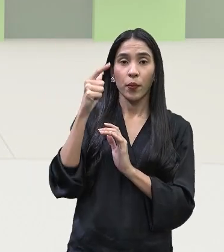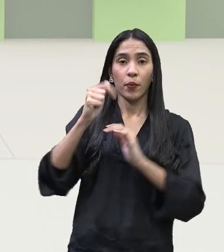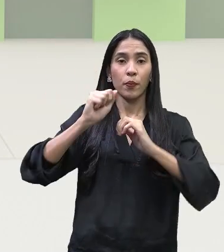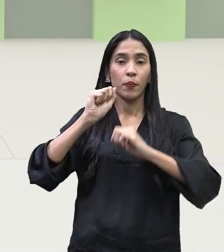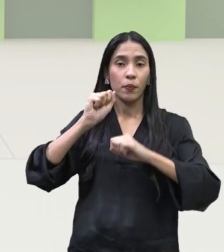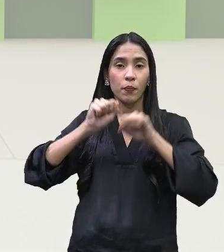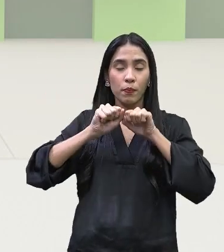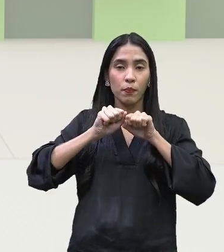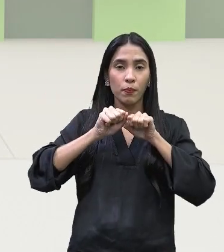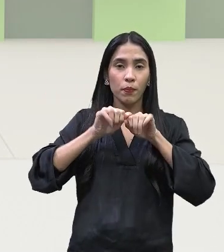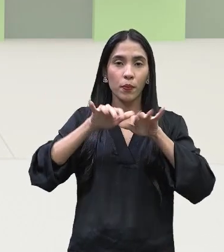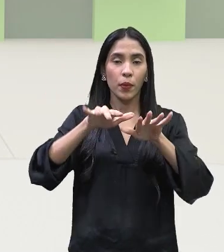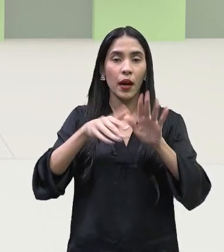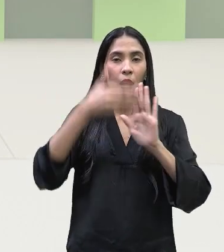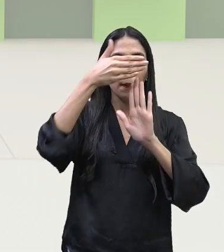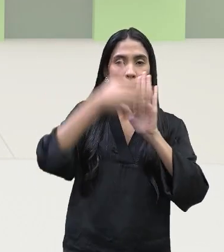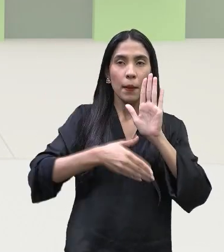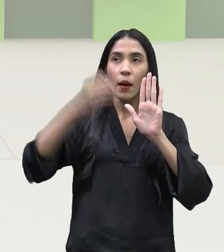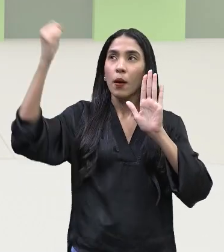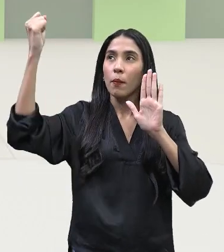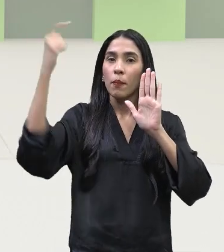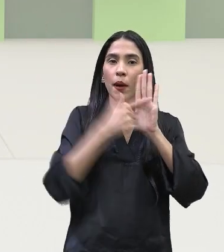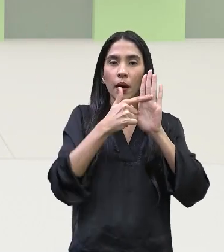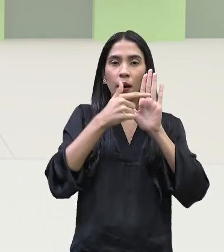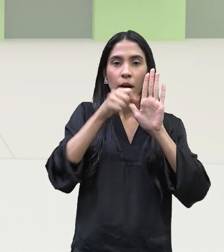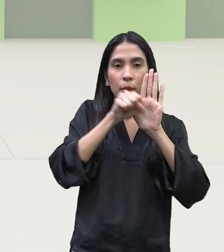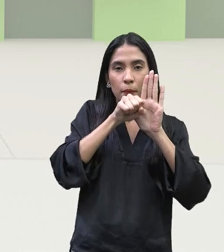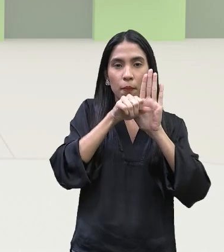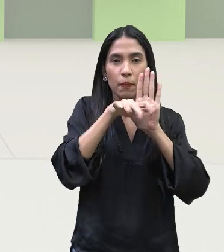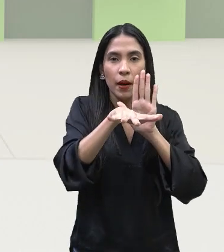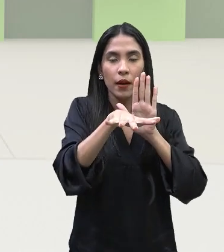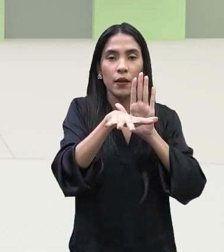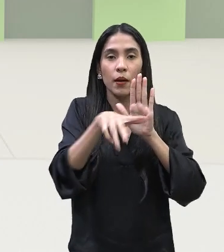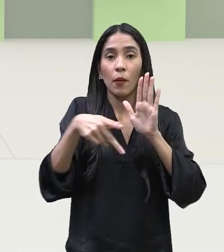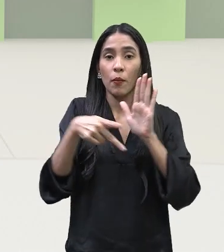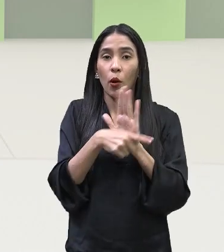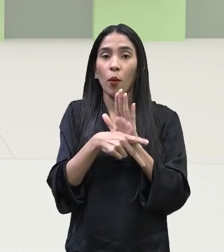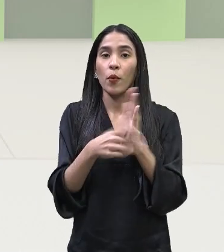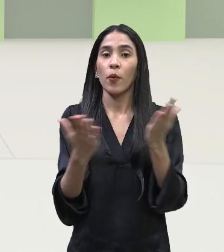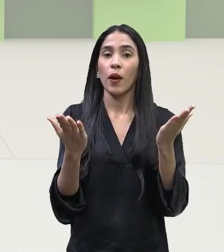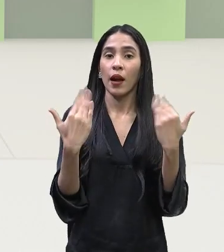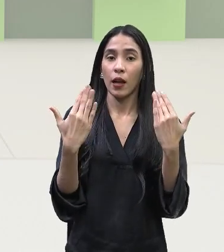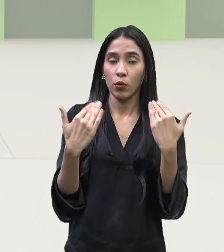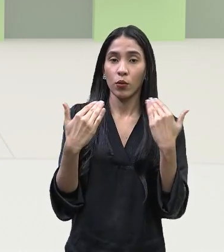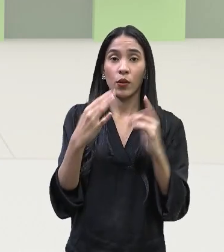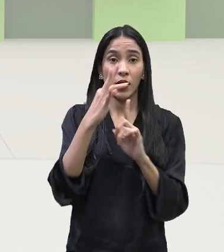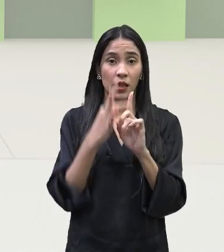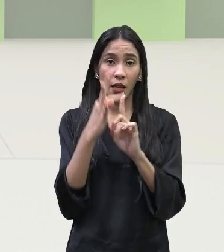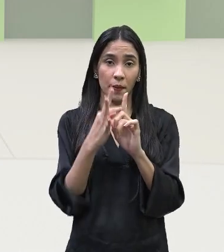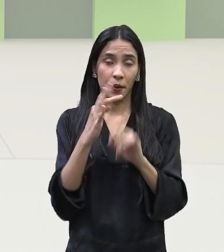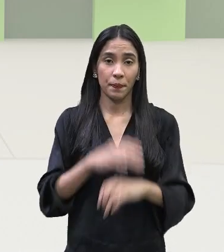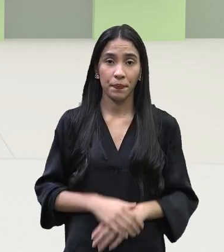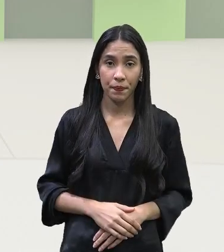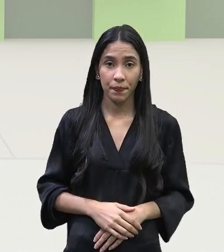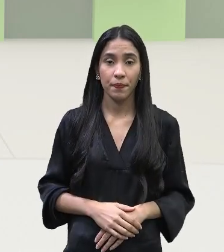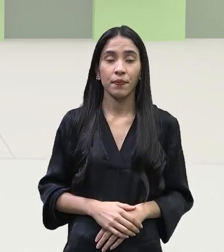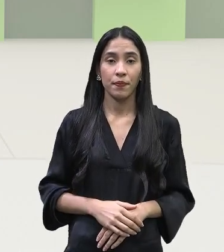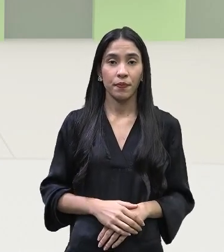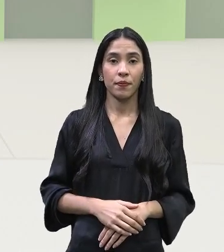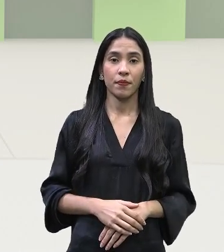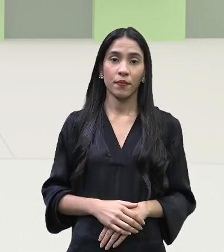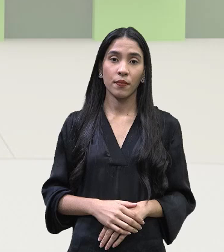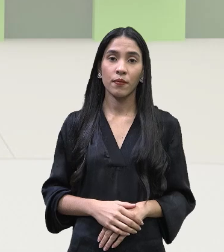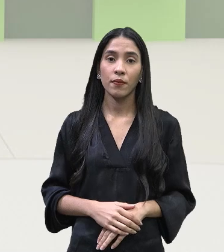por espelhos e concentrada na forma de calor, né, de energia térmica. em um